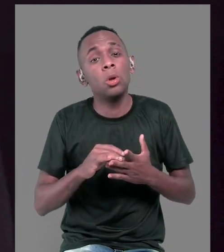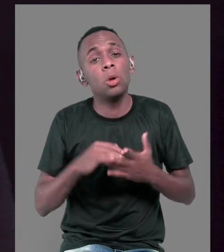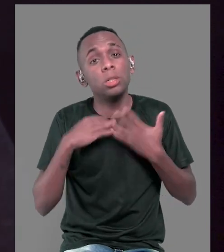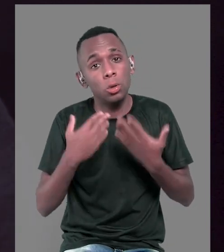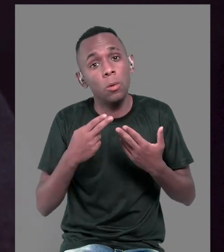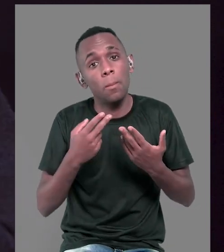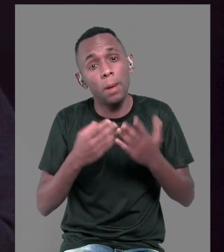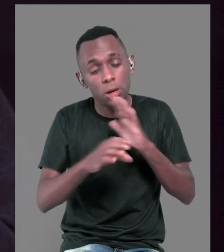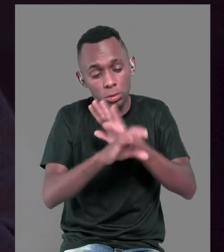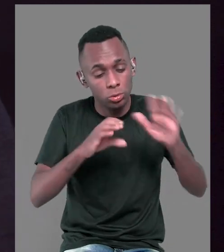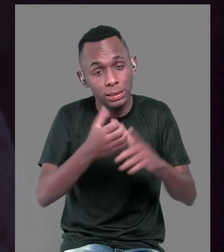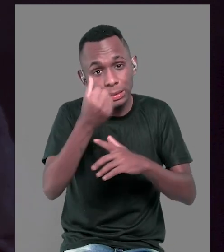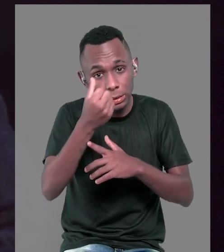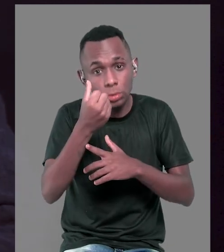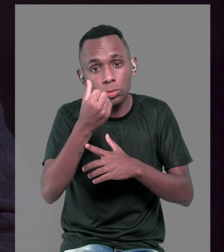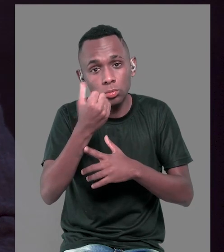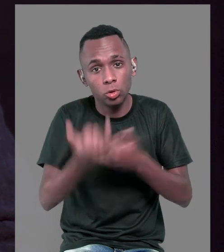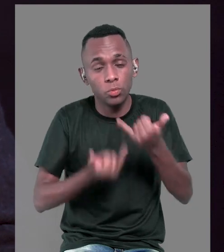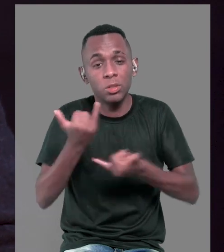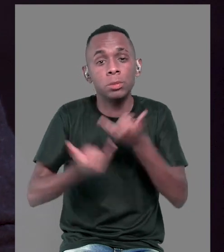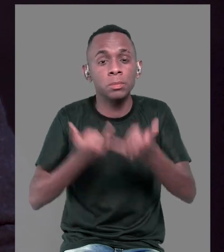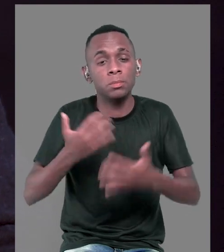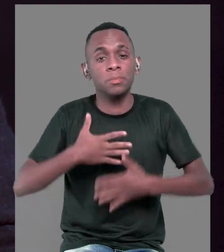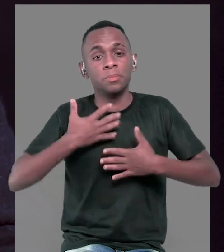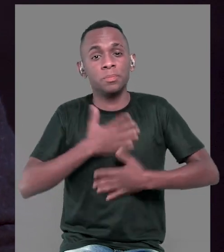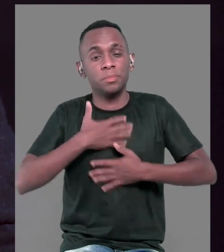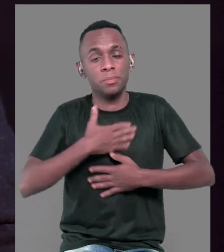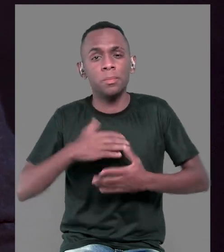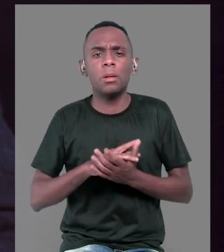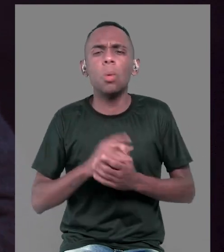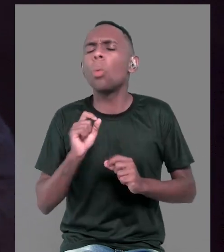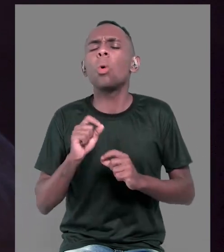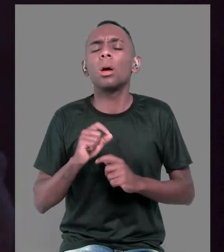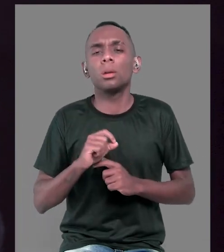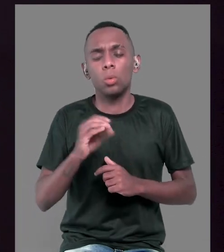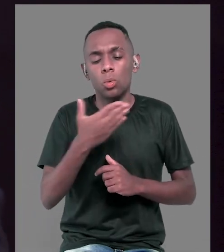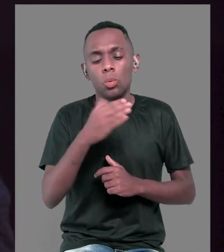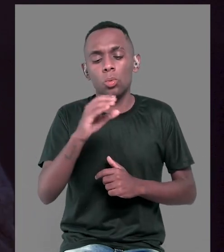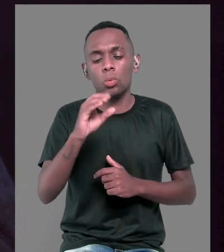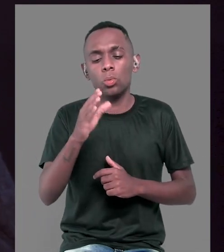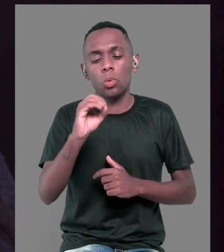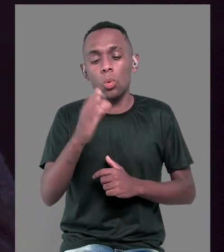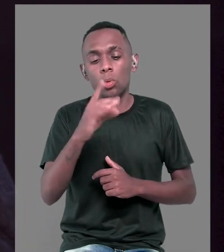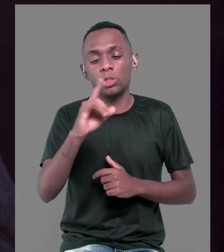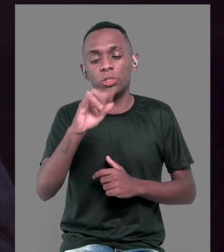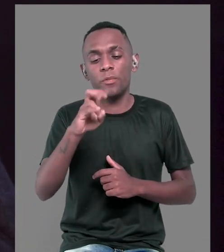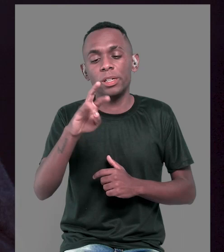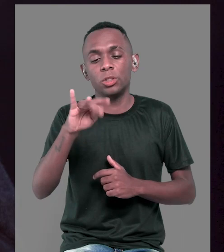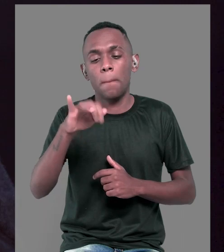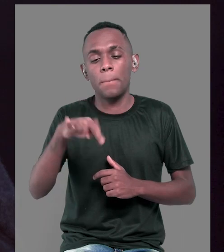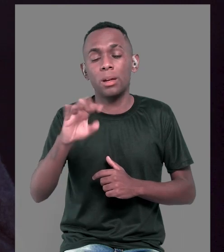Divertimento. O que é essa ideia? Eu queria ler o que está aqui, mas não vou fazer